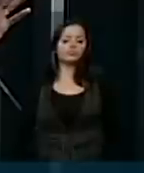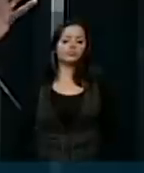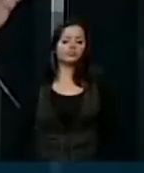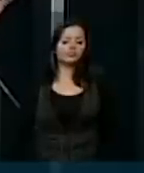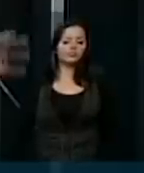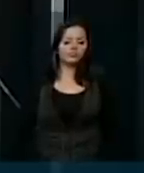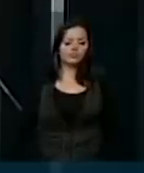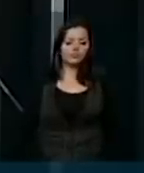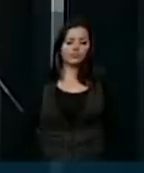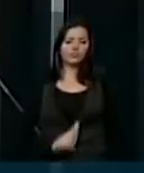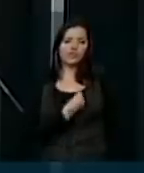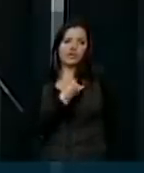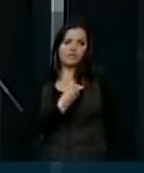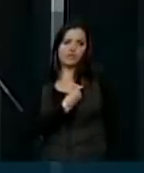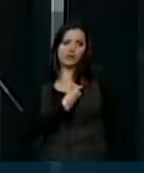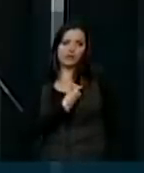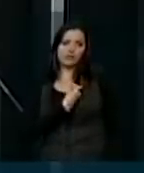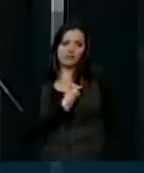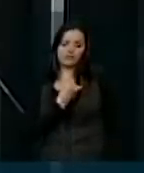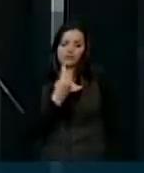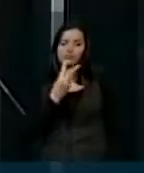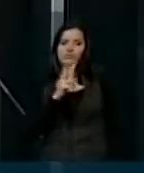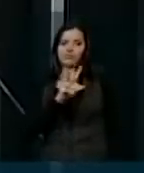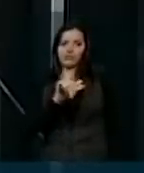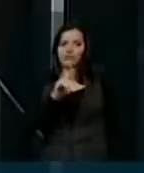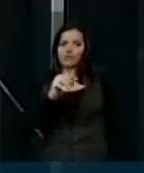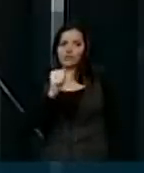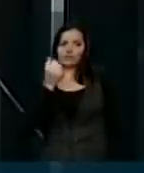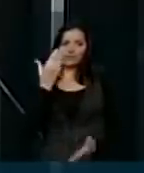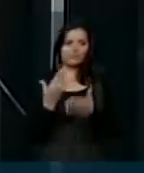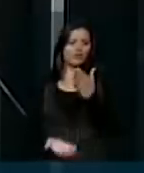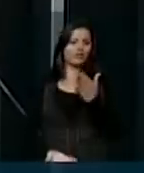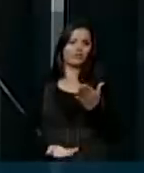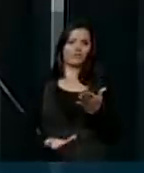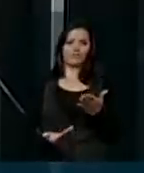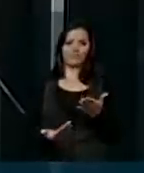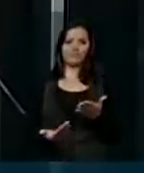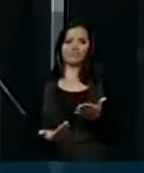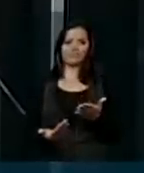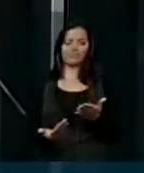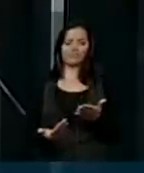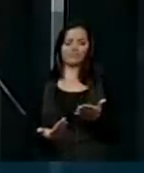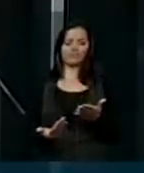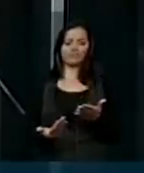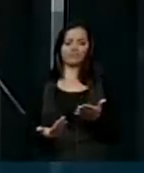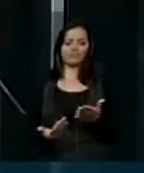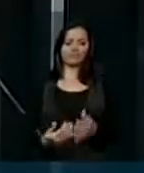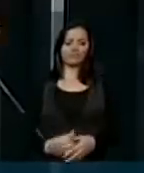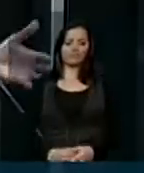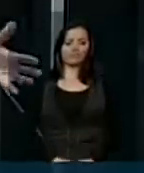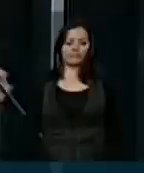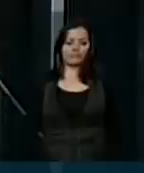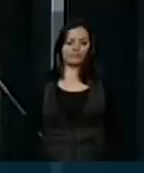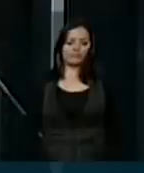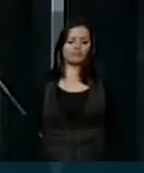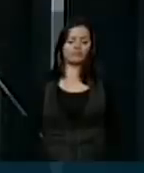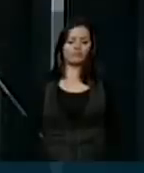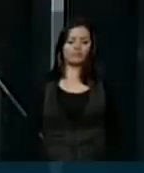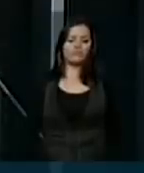Enfim, a vida perdeu uma batalha. A cada